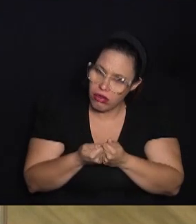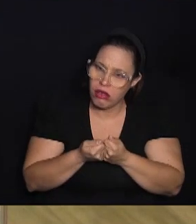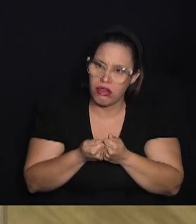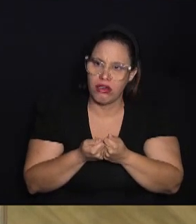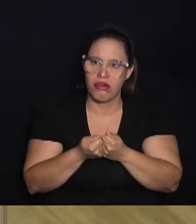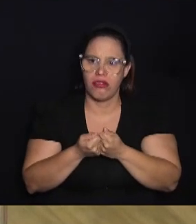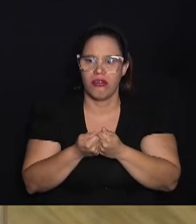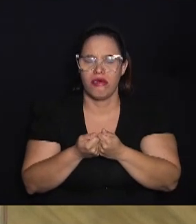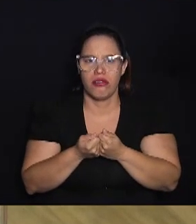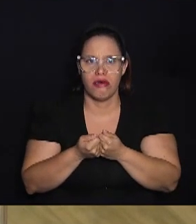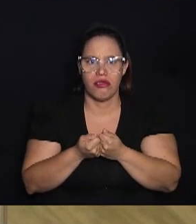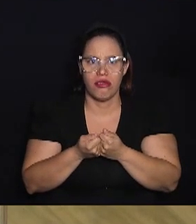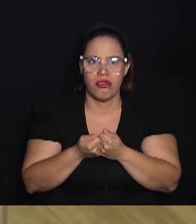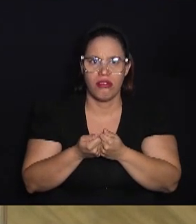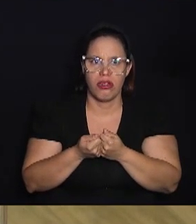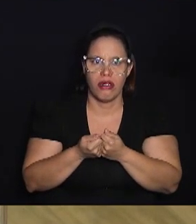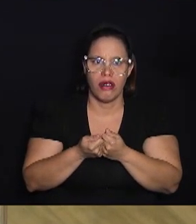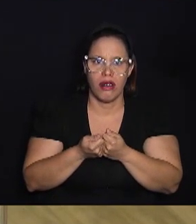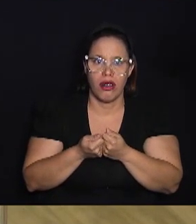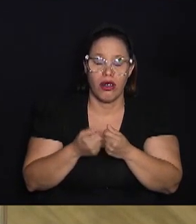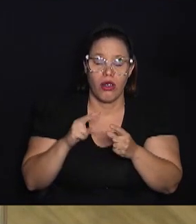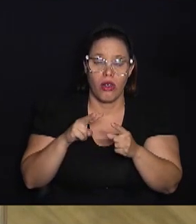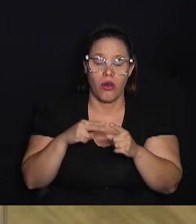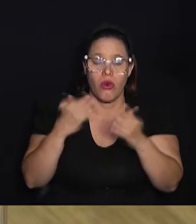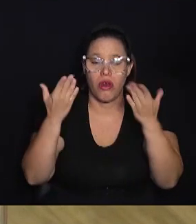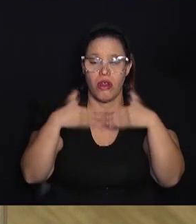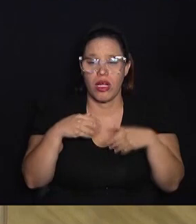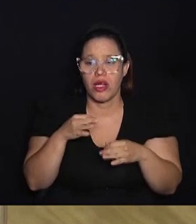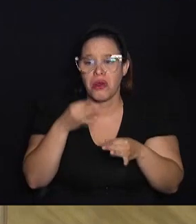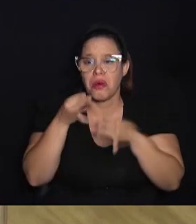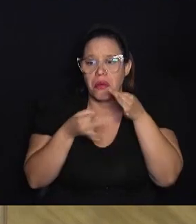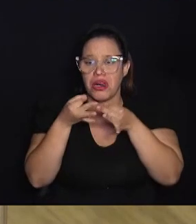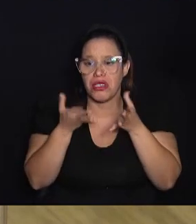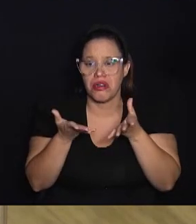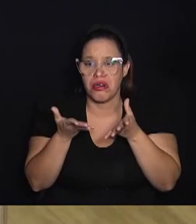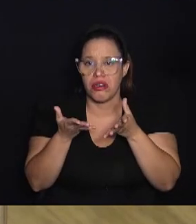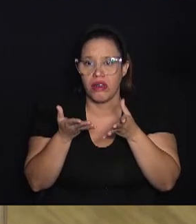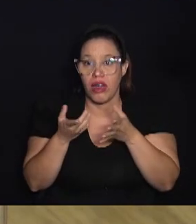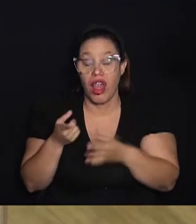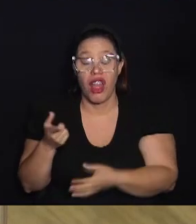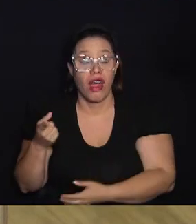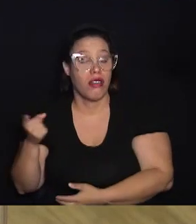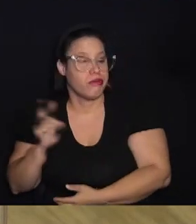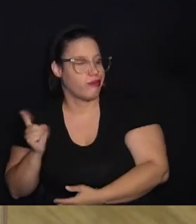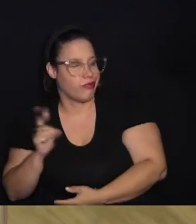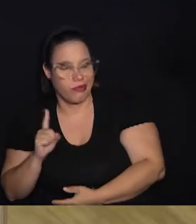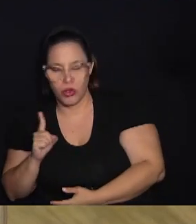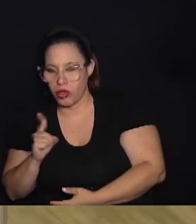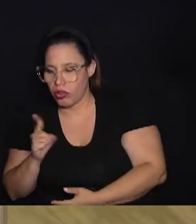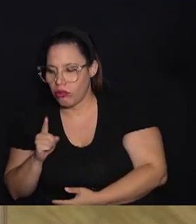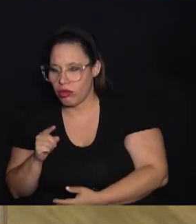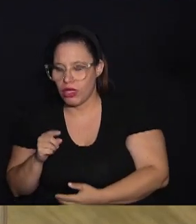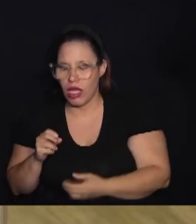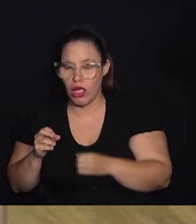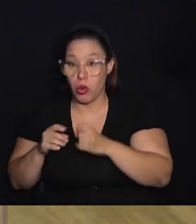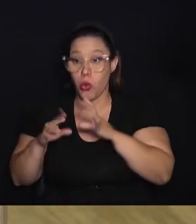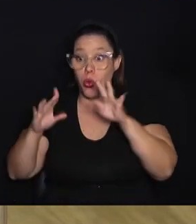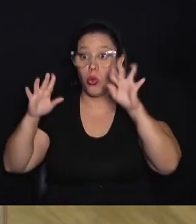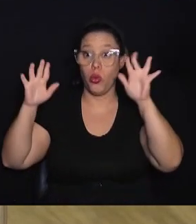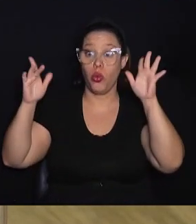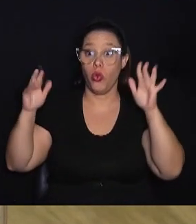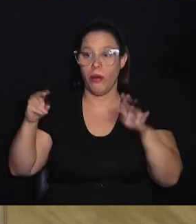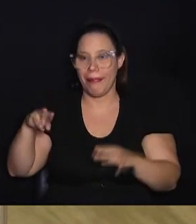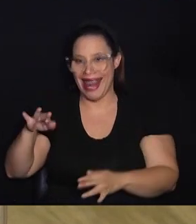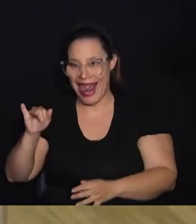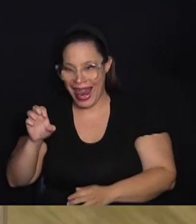E qual que é a sua avaliação sobre isso eu acho que não existe milagre sabe Rubia não tem nada que a